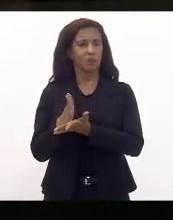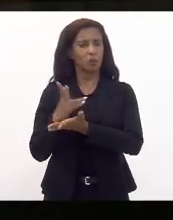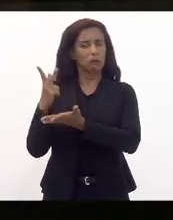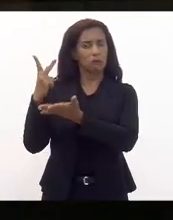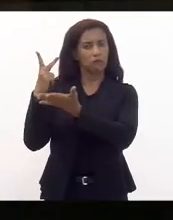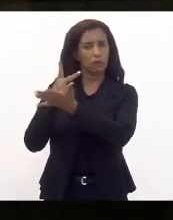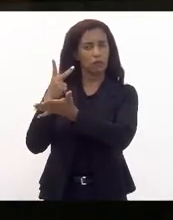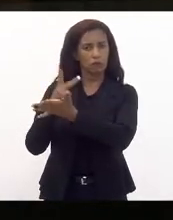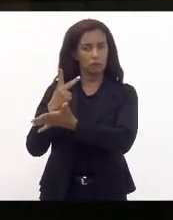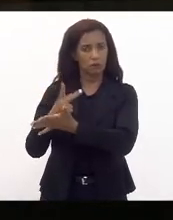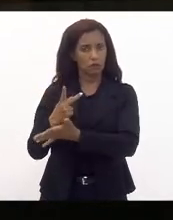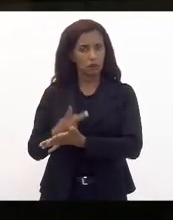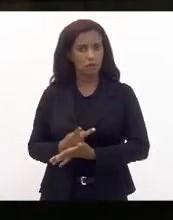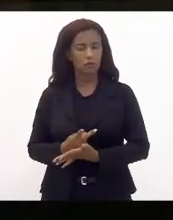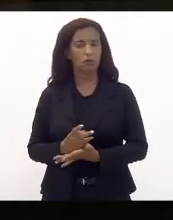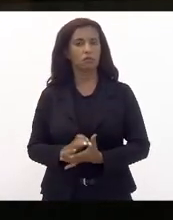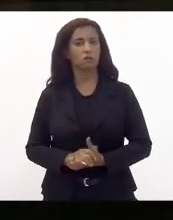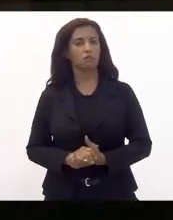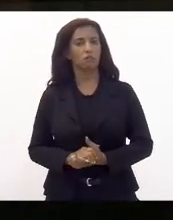ocorrências